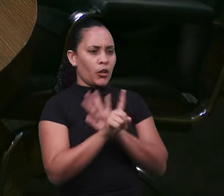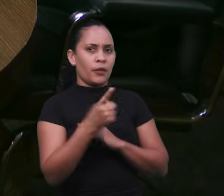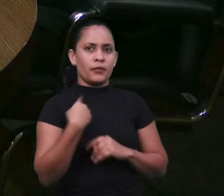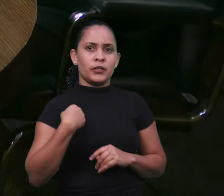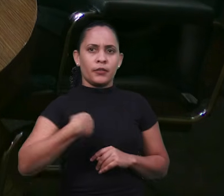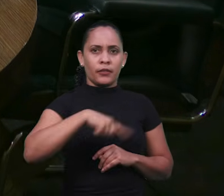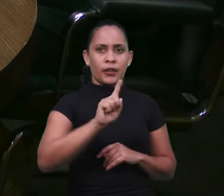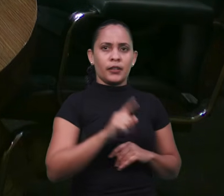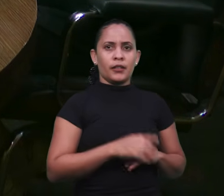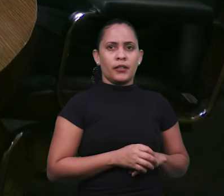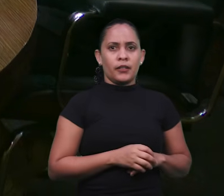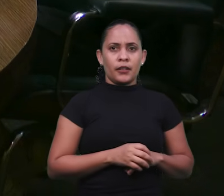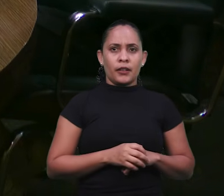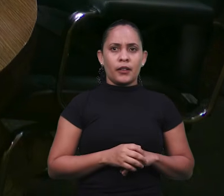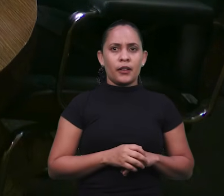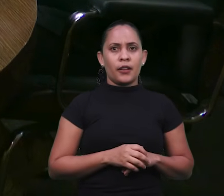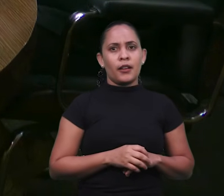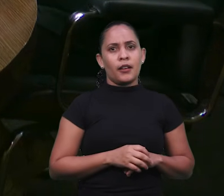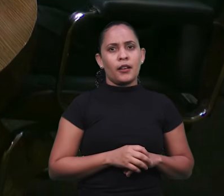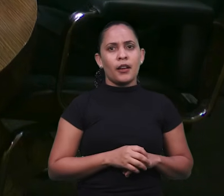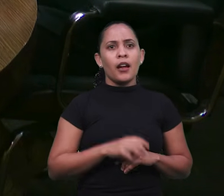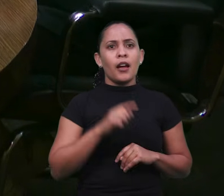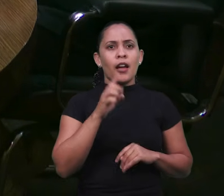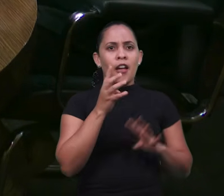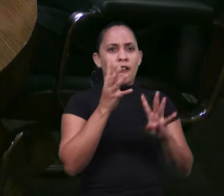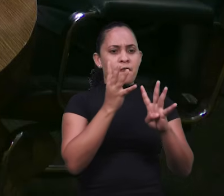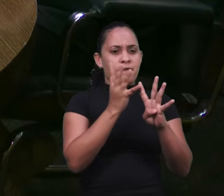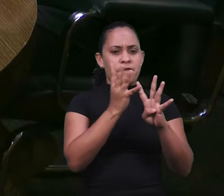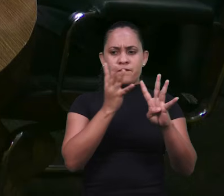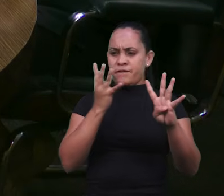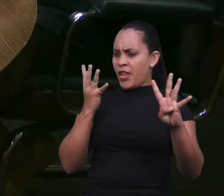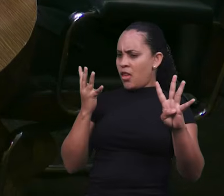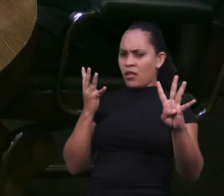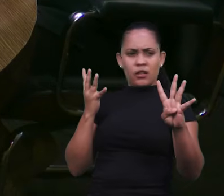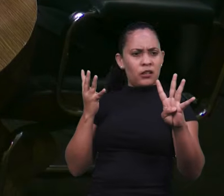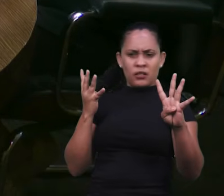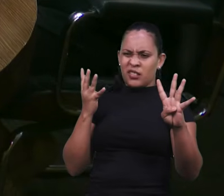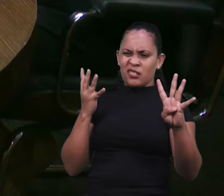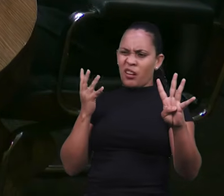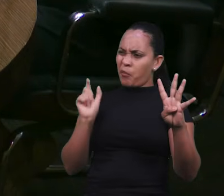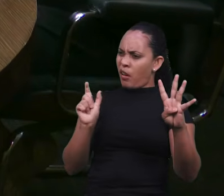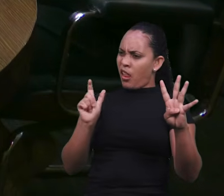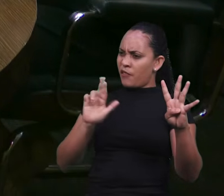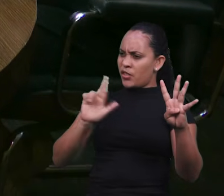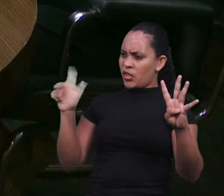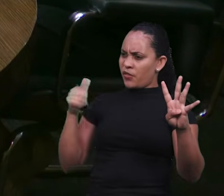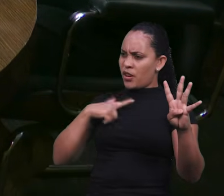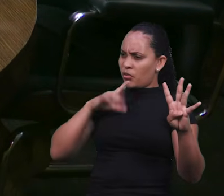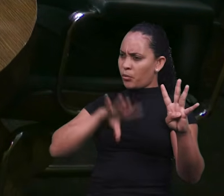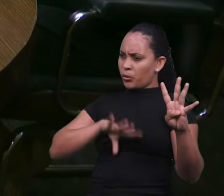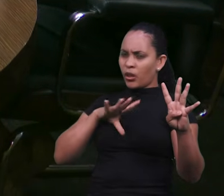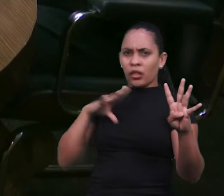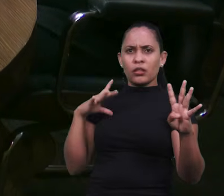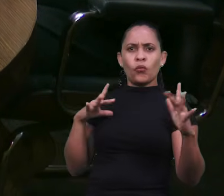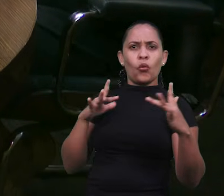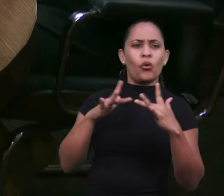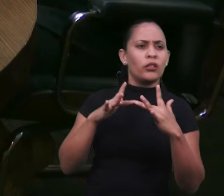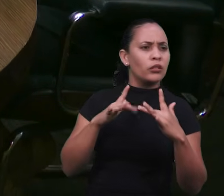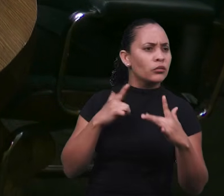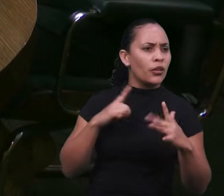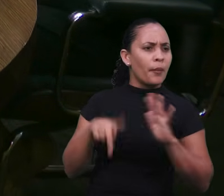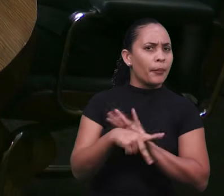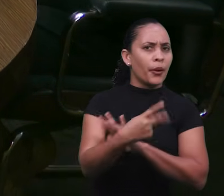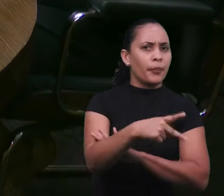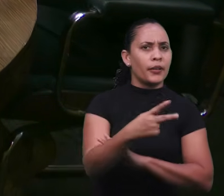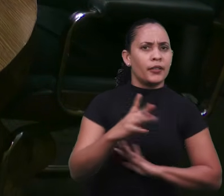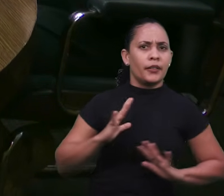você vai entrar, e fala bicha, que é fila. Eu já vou entender diferente. Mas para eles, Exatamente, porque então, eu nunca é tive cultura, contato. tive contato. Exatamente. É a